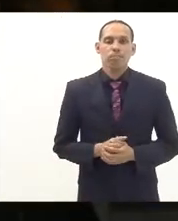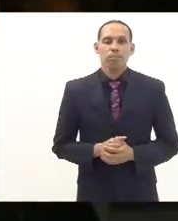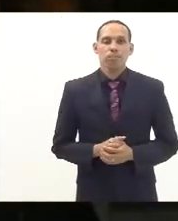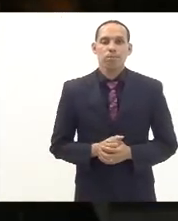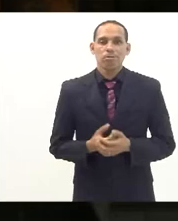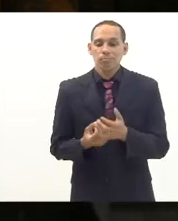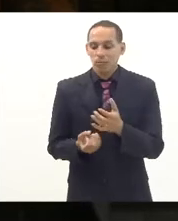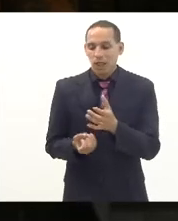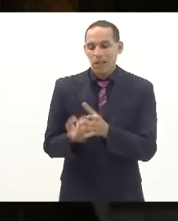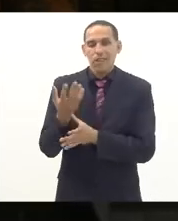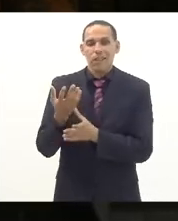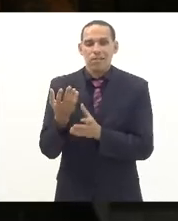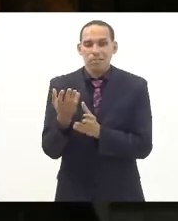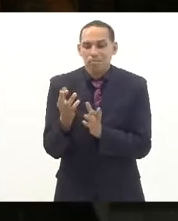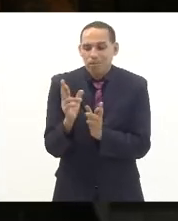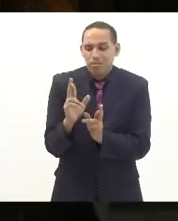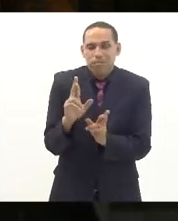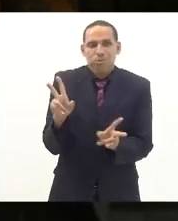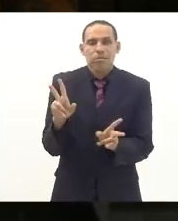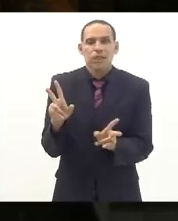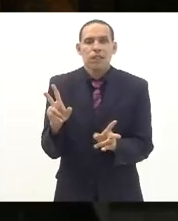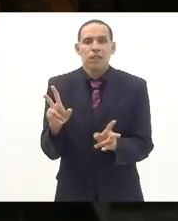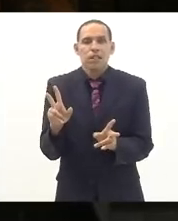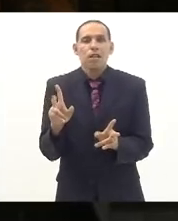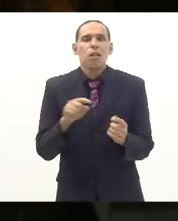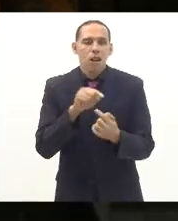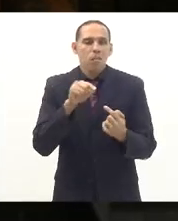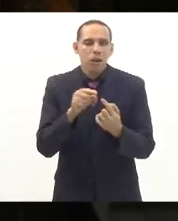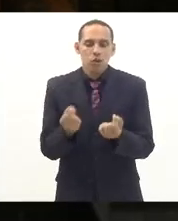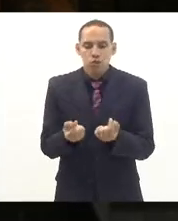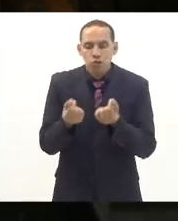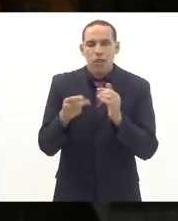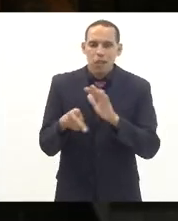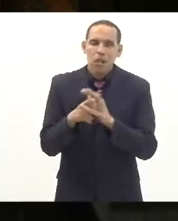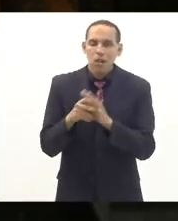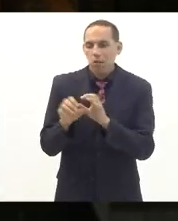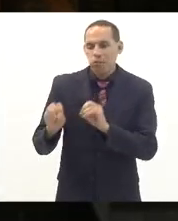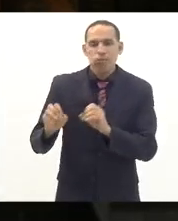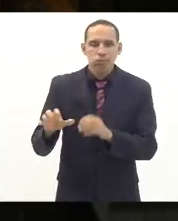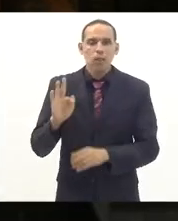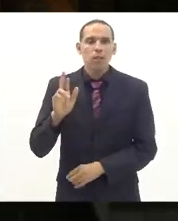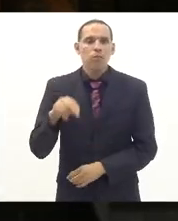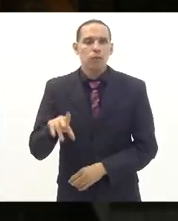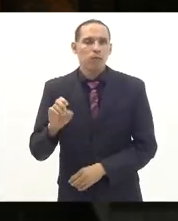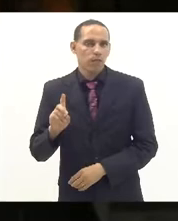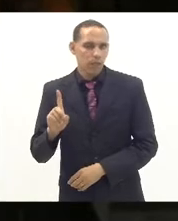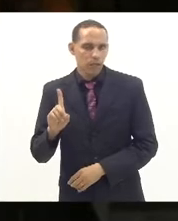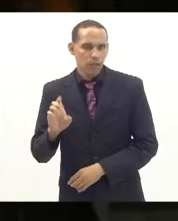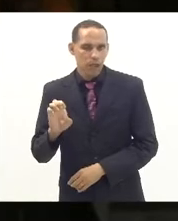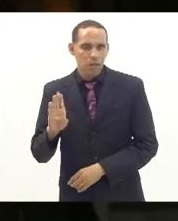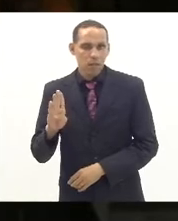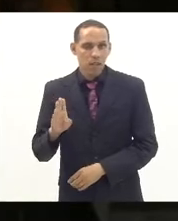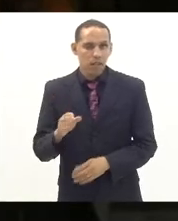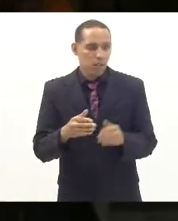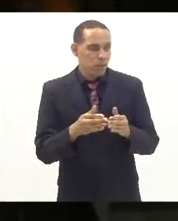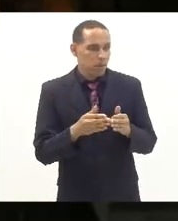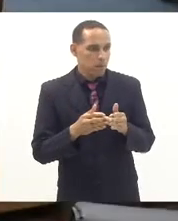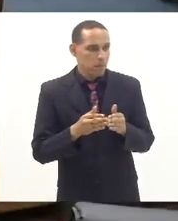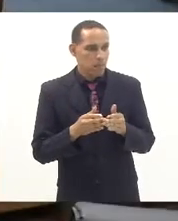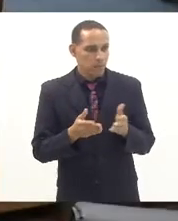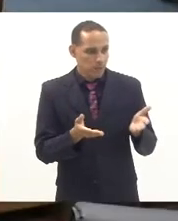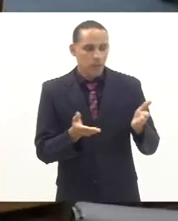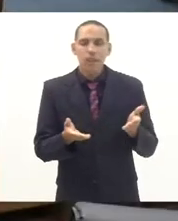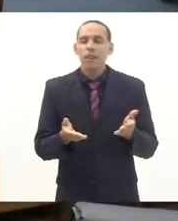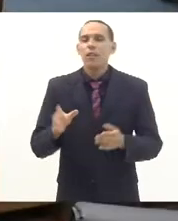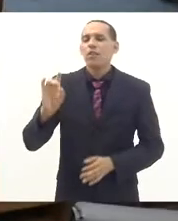gerando aí uma distorção do que a finalidade do recurso da educação dos recursos do fundeb Claro que tá dos pau